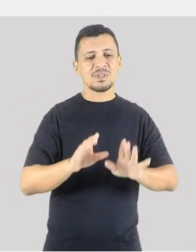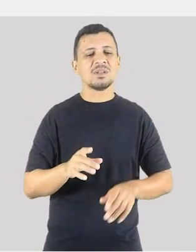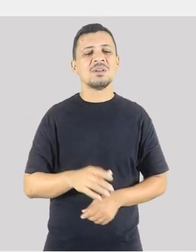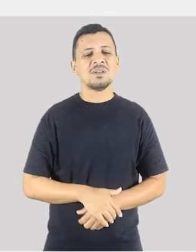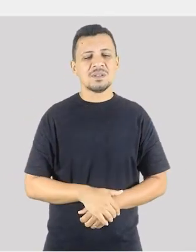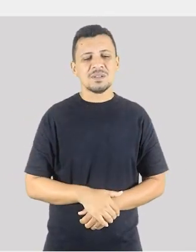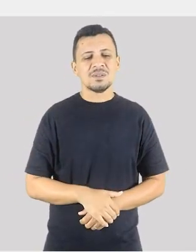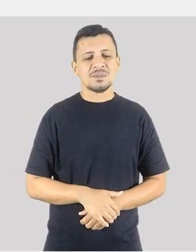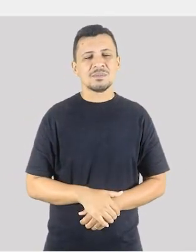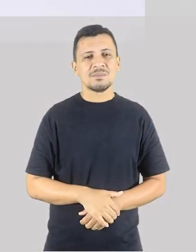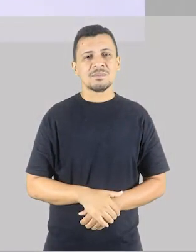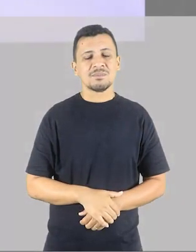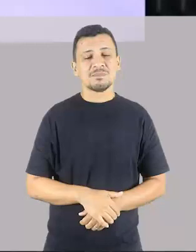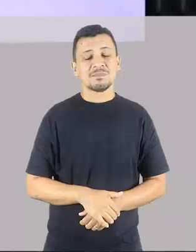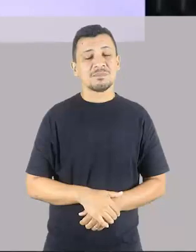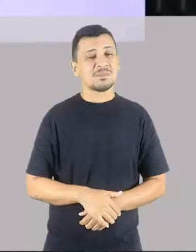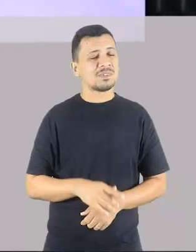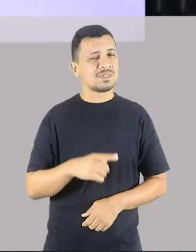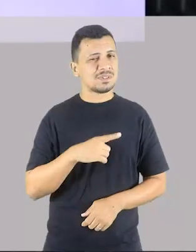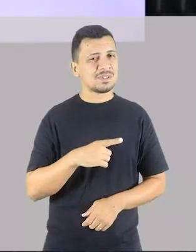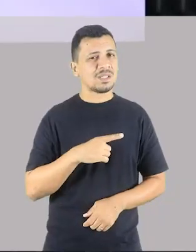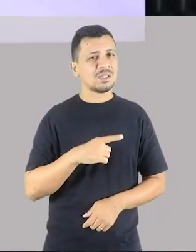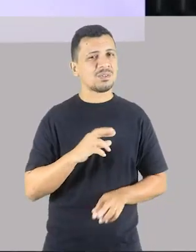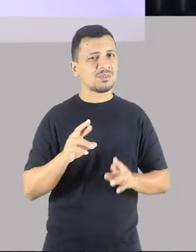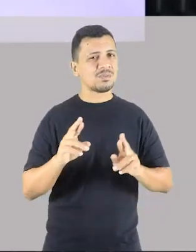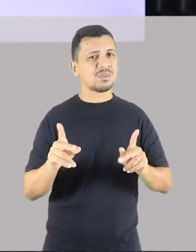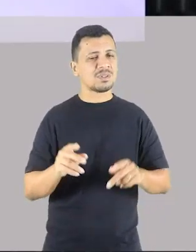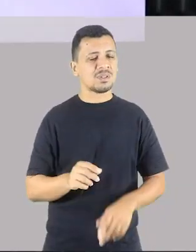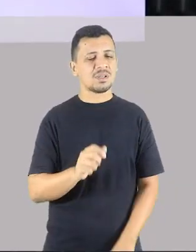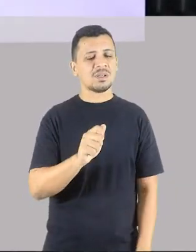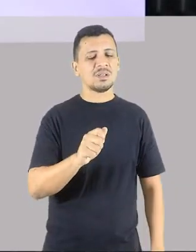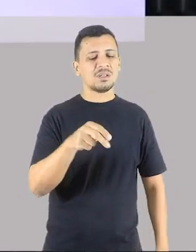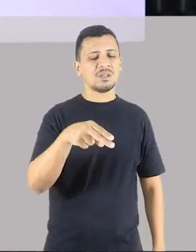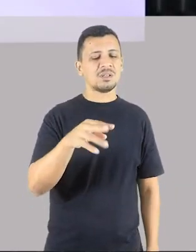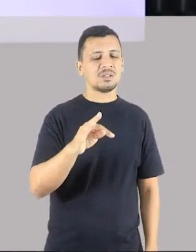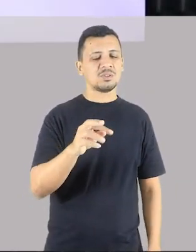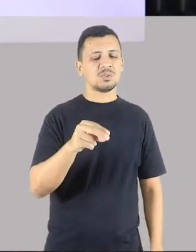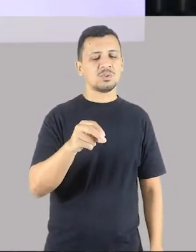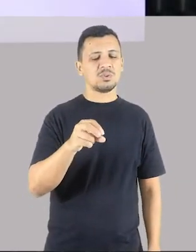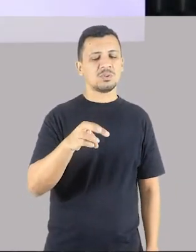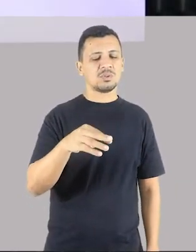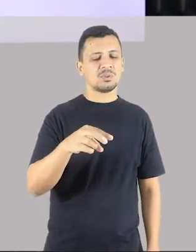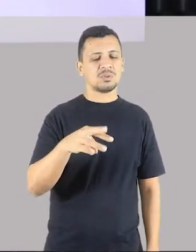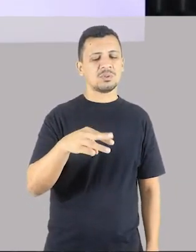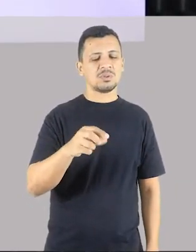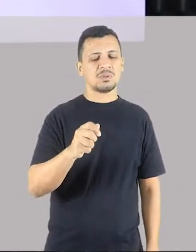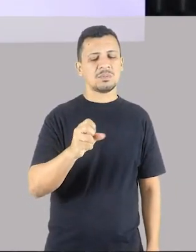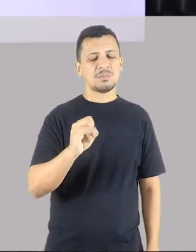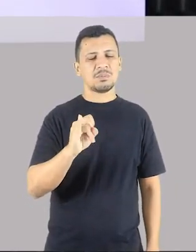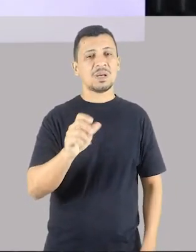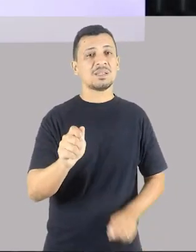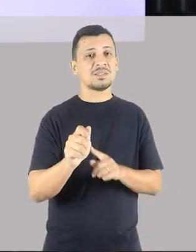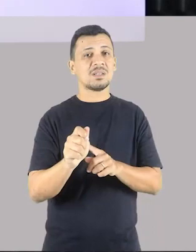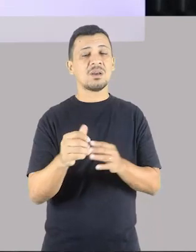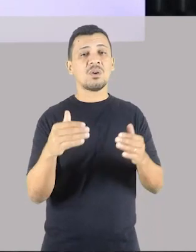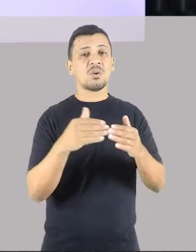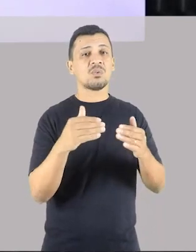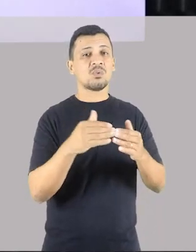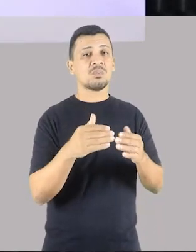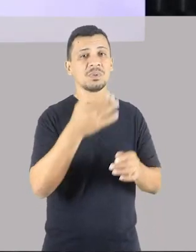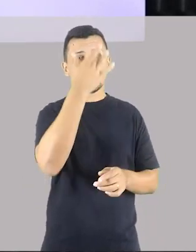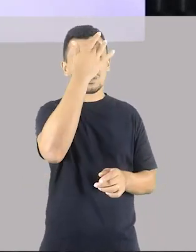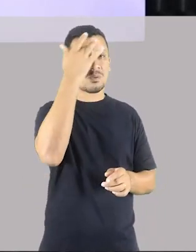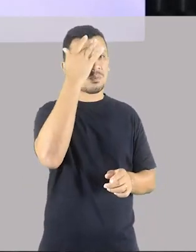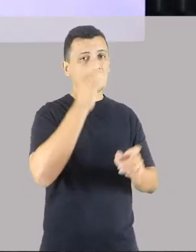antonomásia, mas há uma pequena diferença. Antonomásia é toda a perífrase relacionada a pessoas, a figuras,